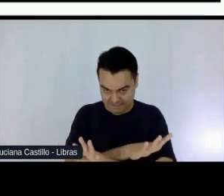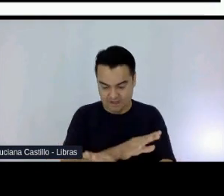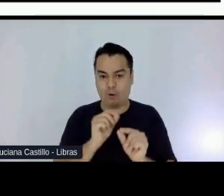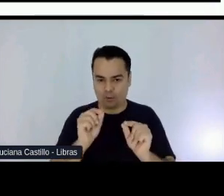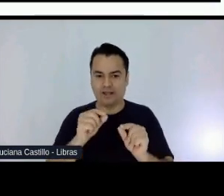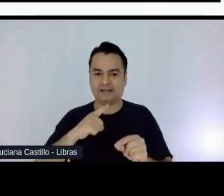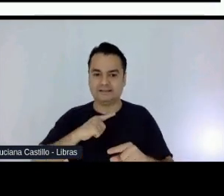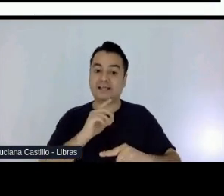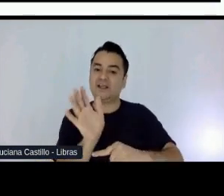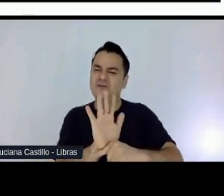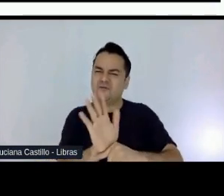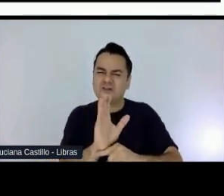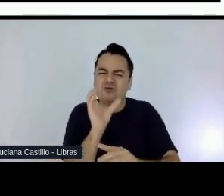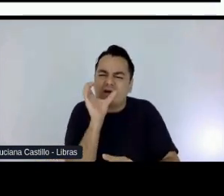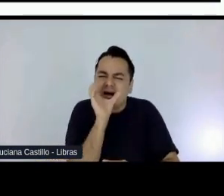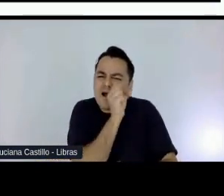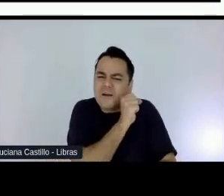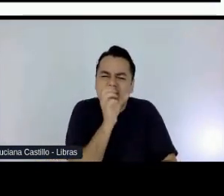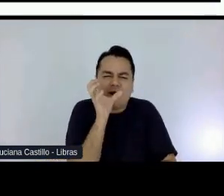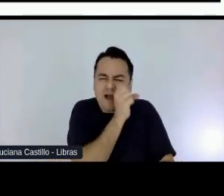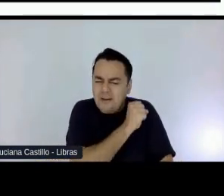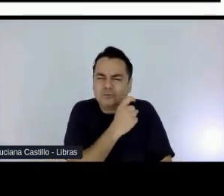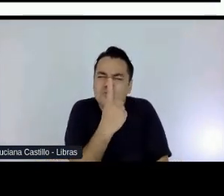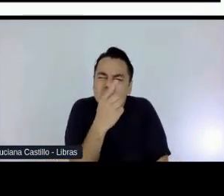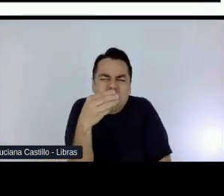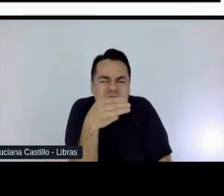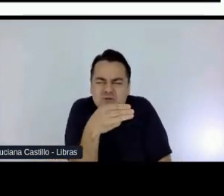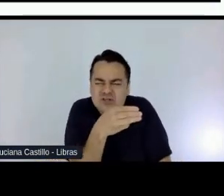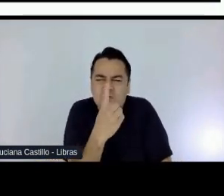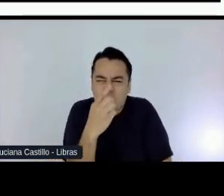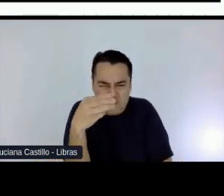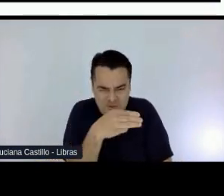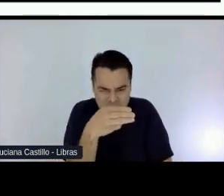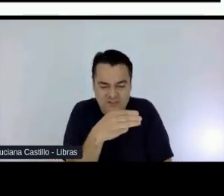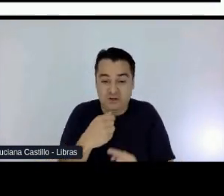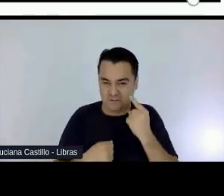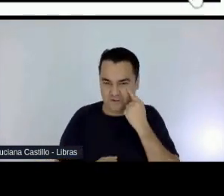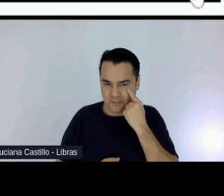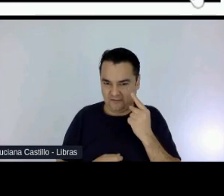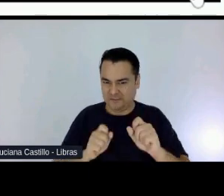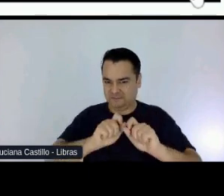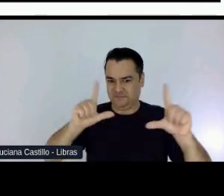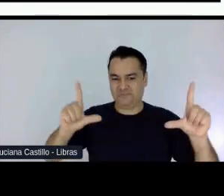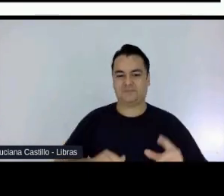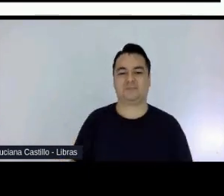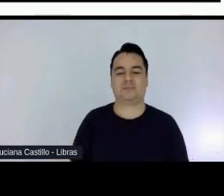um vídeo aqui rapidinho, ele é 1 minutinho, só para vocês verem.